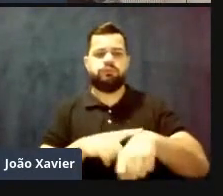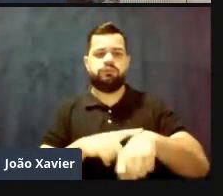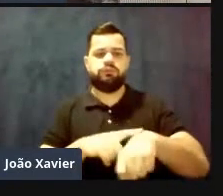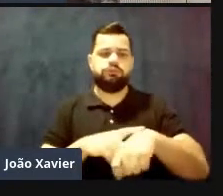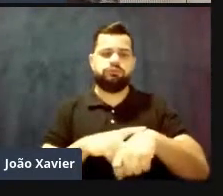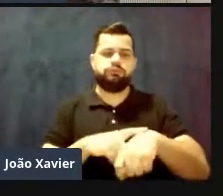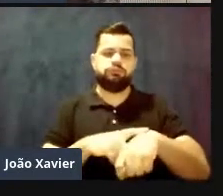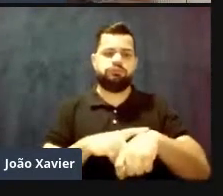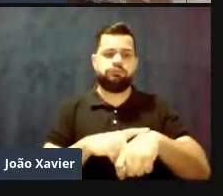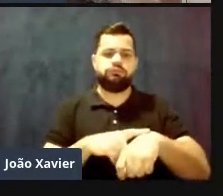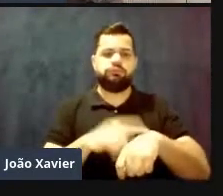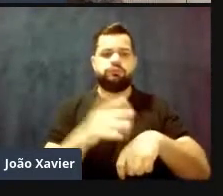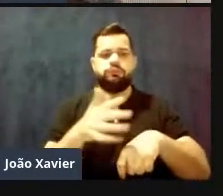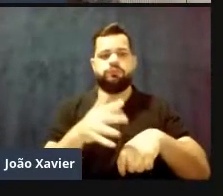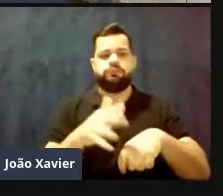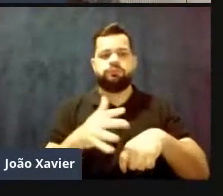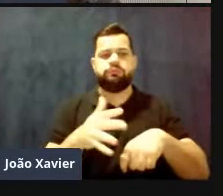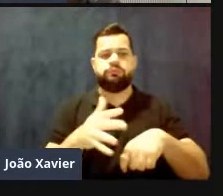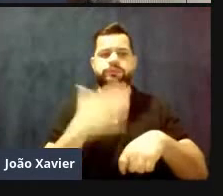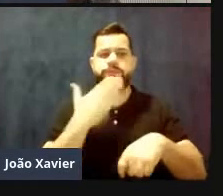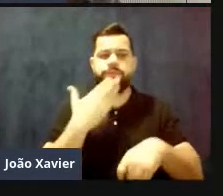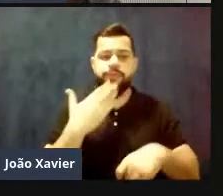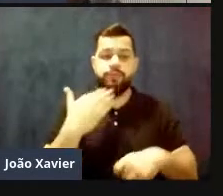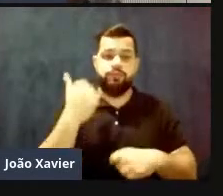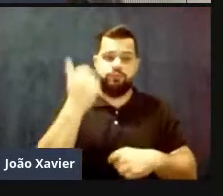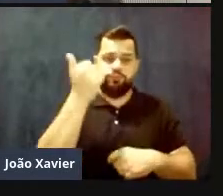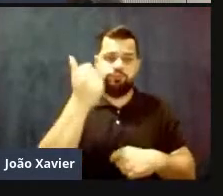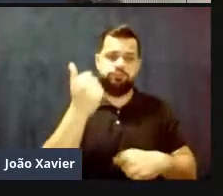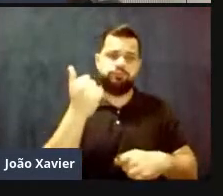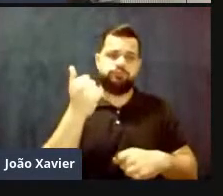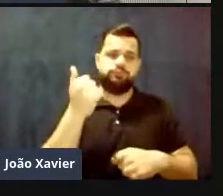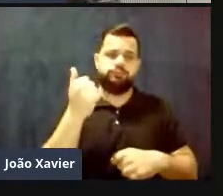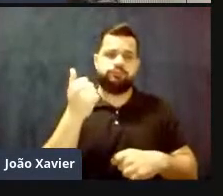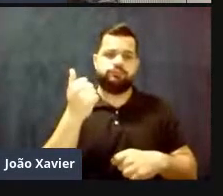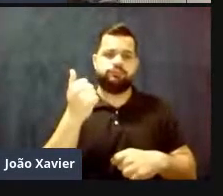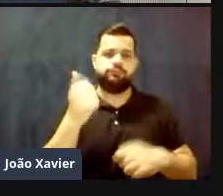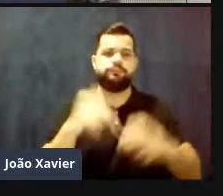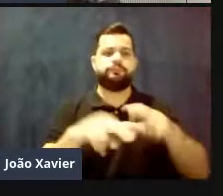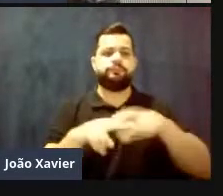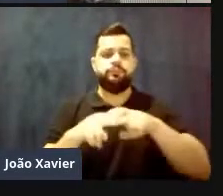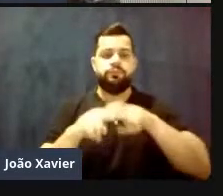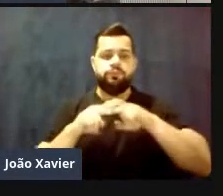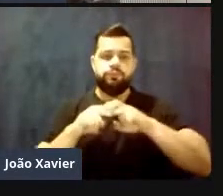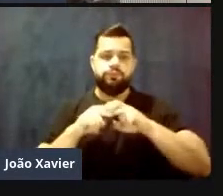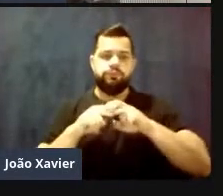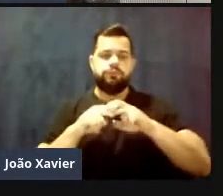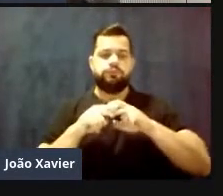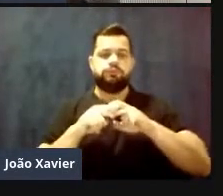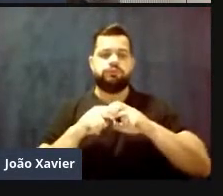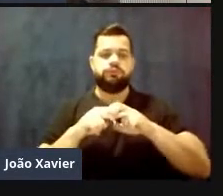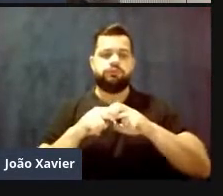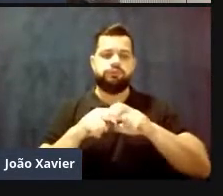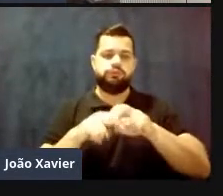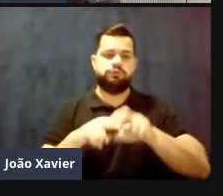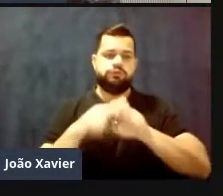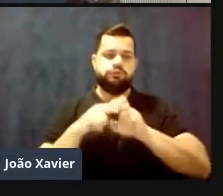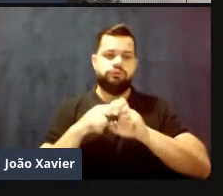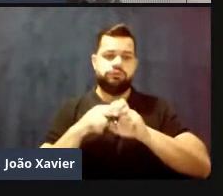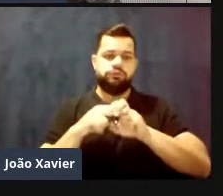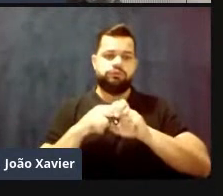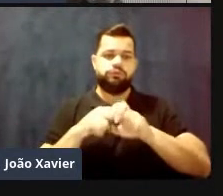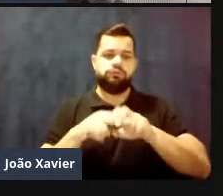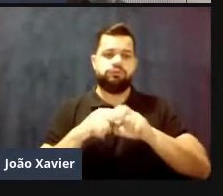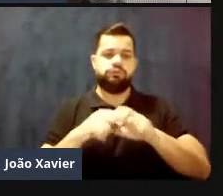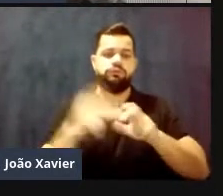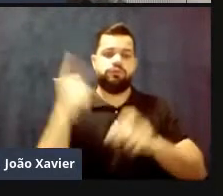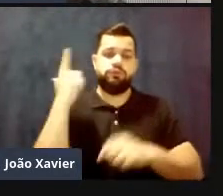período de internação mais anabólico possível. Por esse motivo que as recomendações nutricionais geralmente são preconizadas em você alcançar aporte